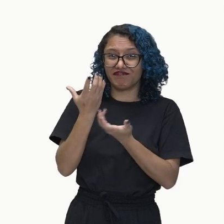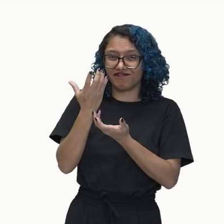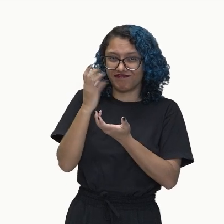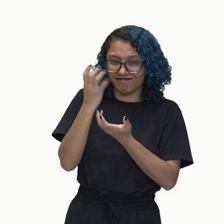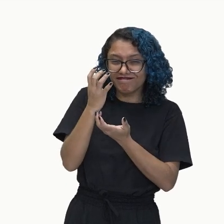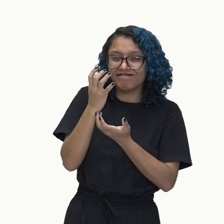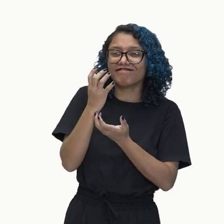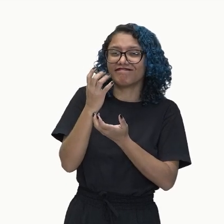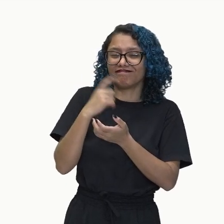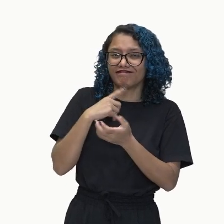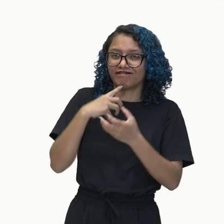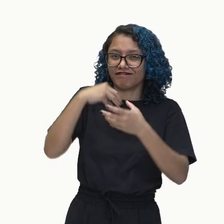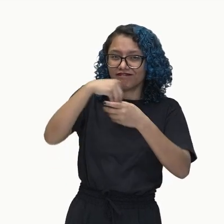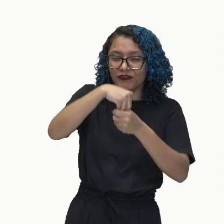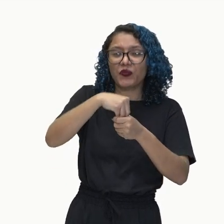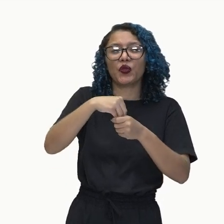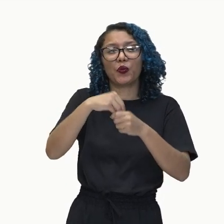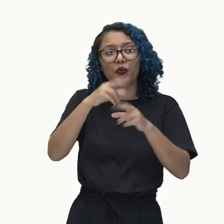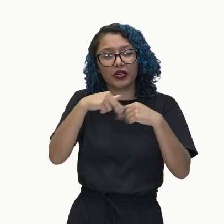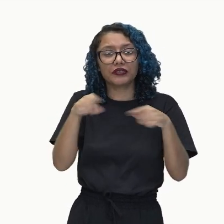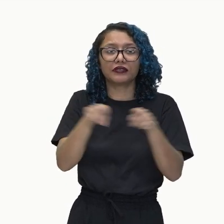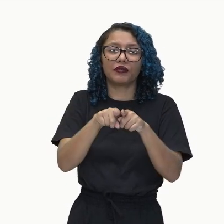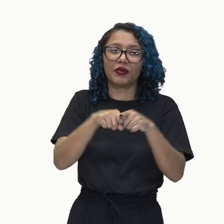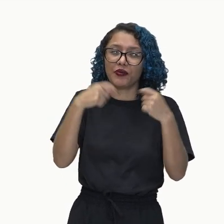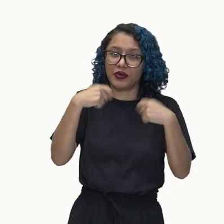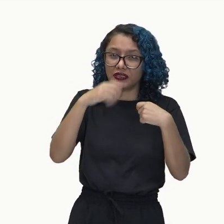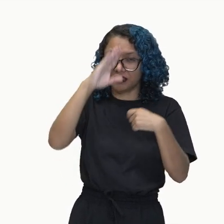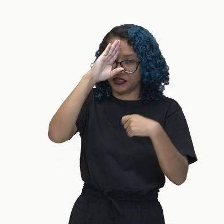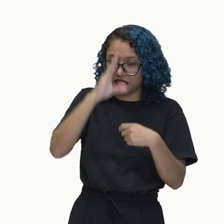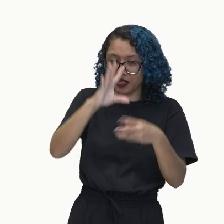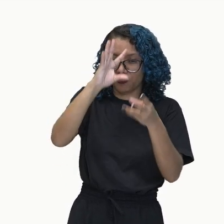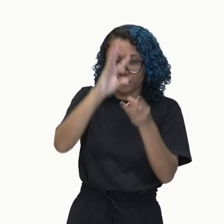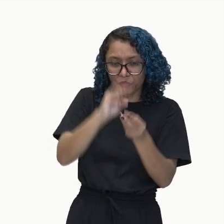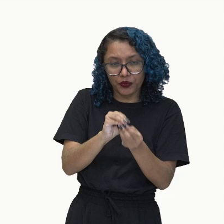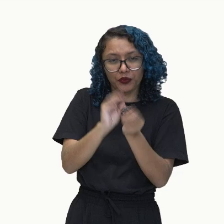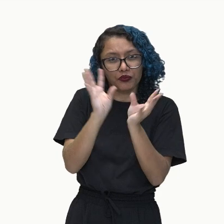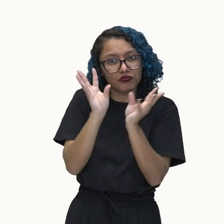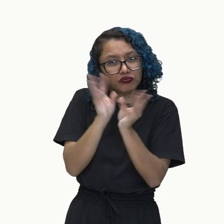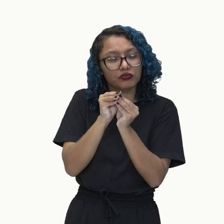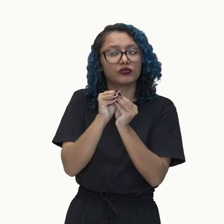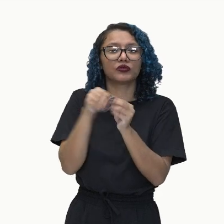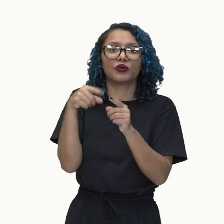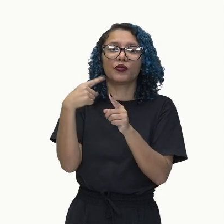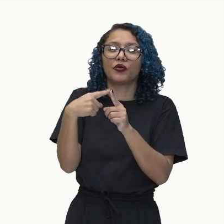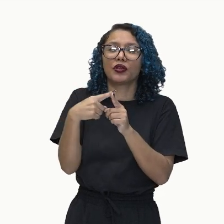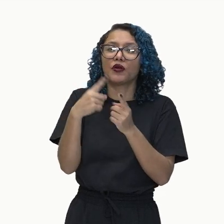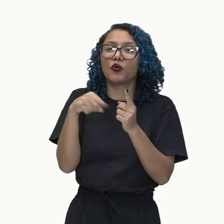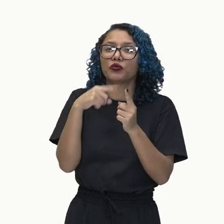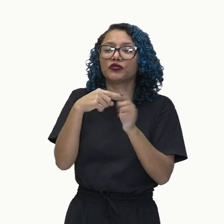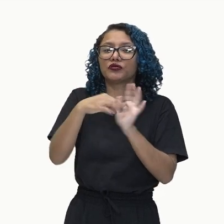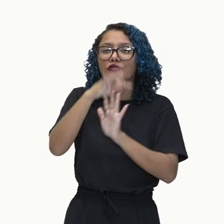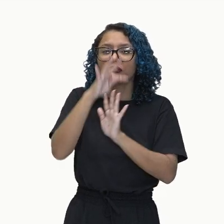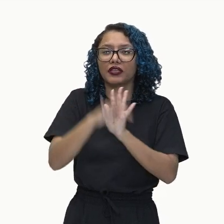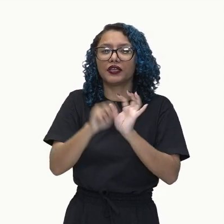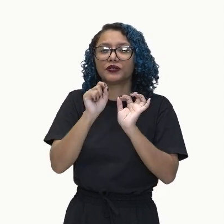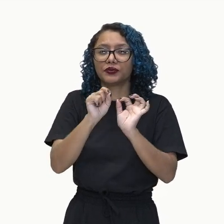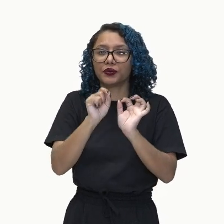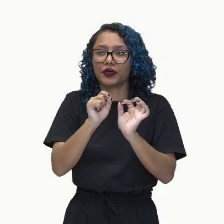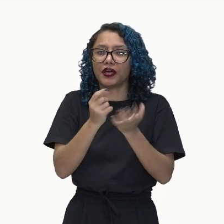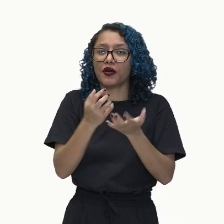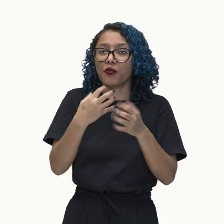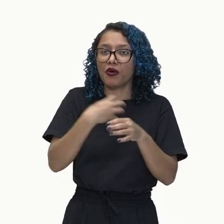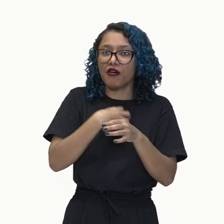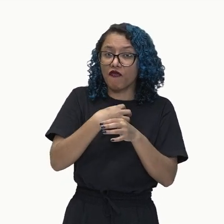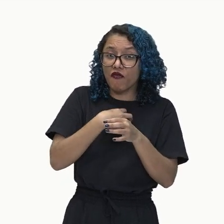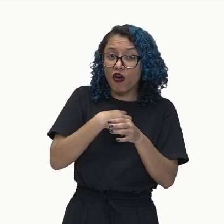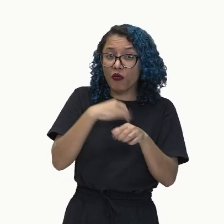ser conciso, precisa ser direto. Isso porque o texto tem como função ser um material de estudo, uma composição para